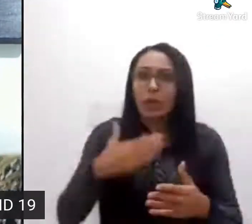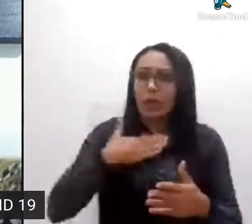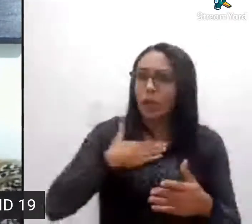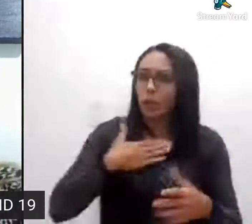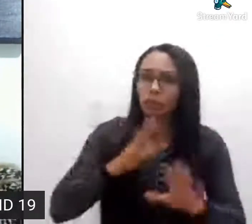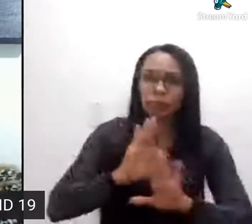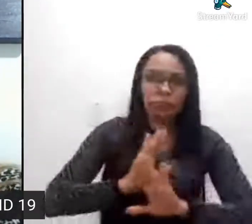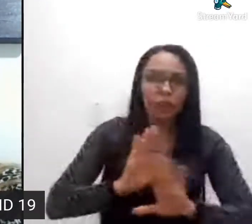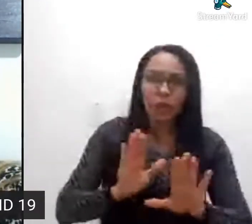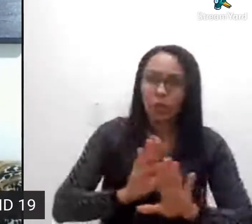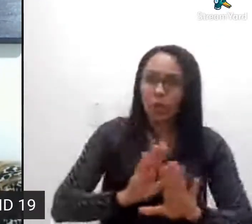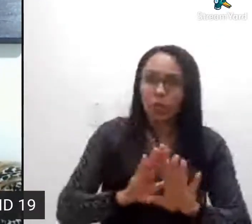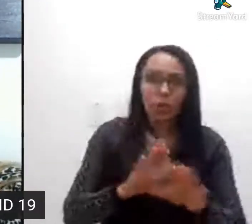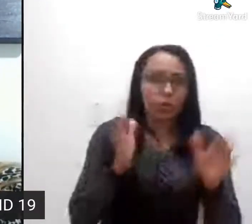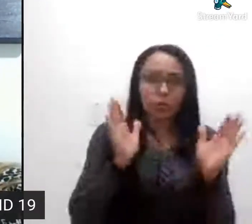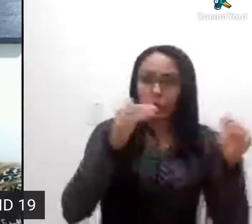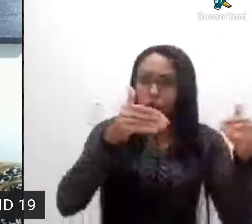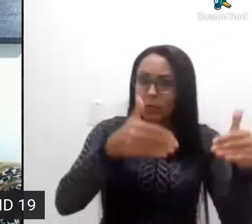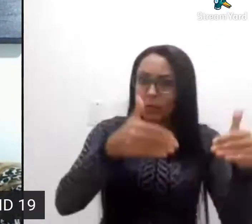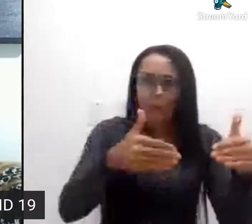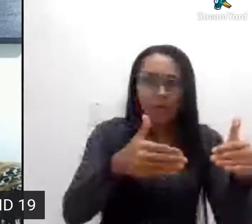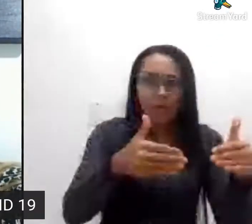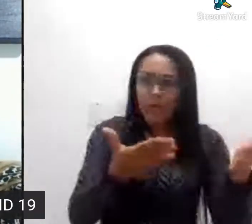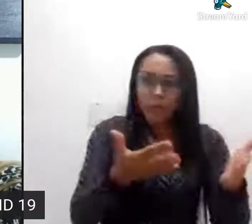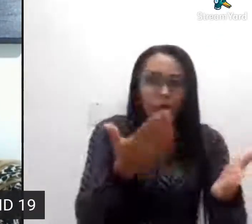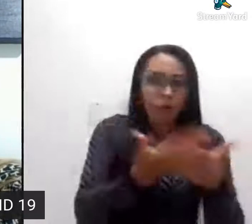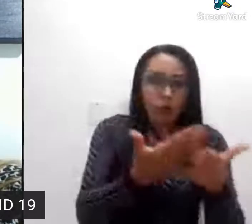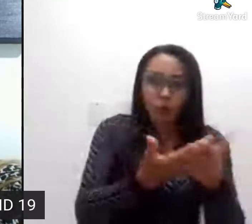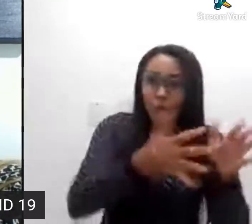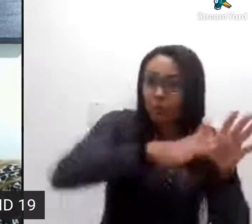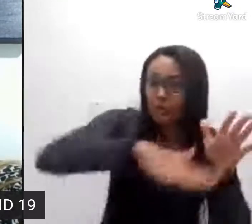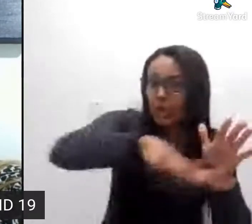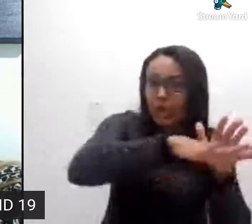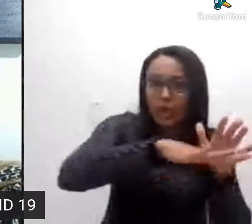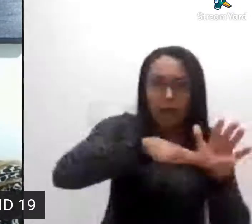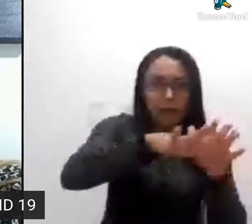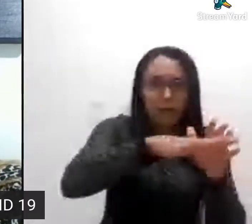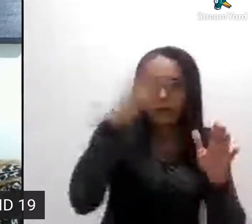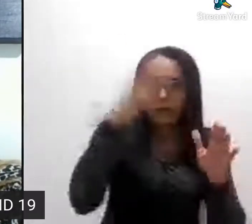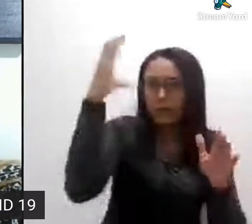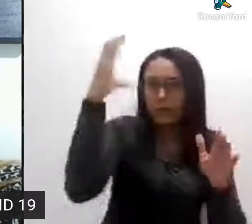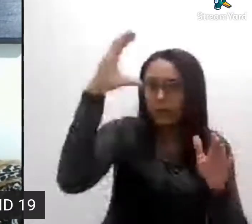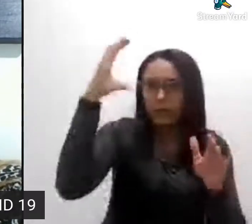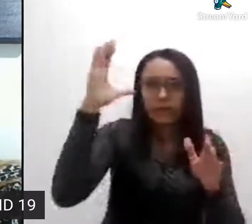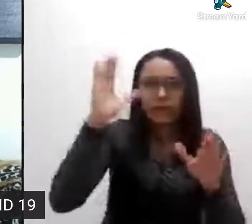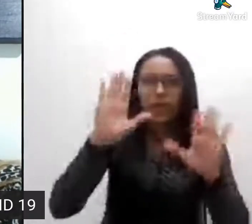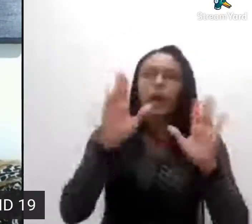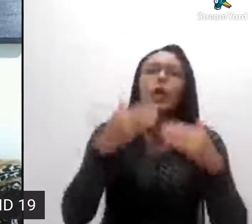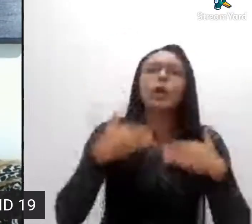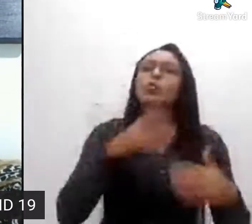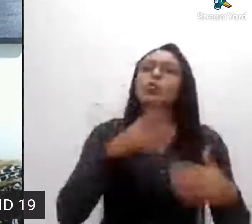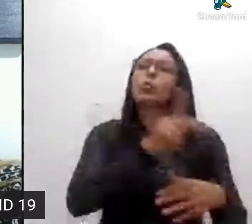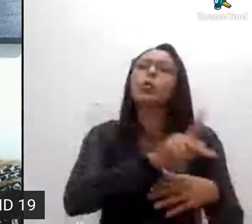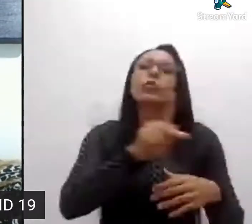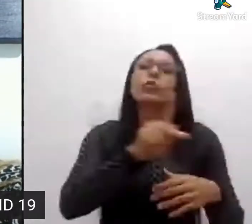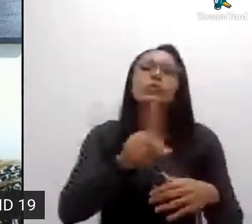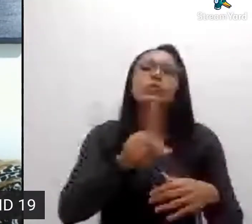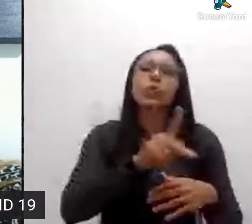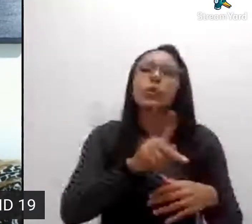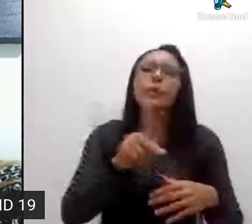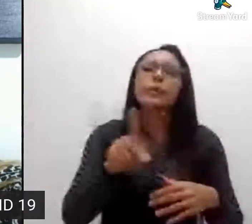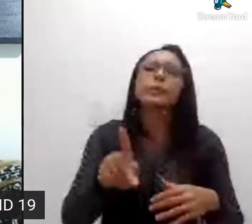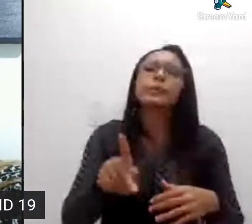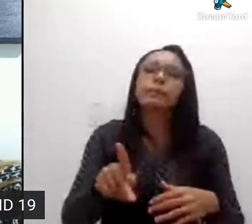que não sou especialista na área e nem da área de ciências, né? Eu sou professora do curso